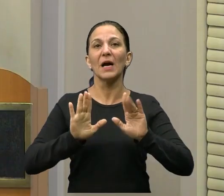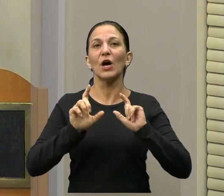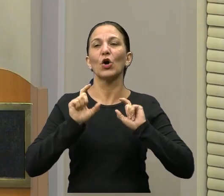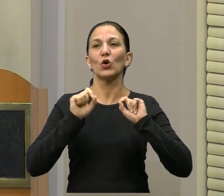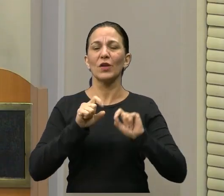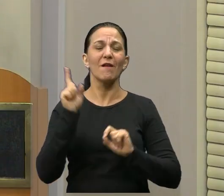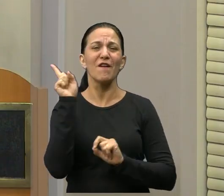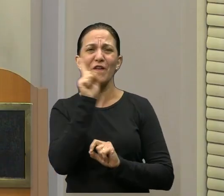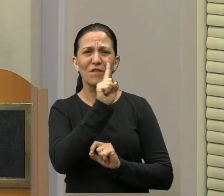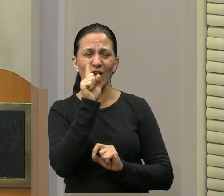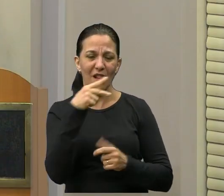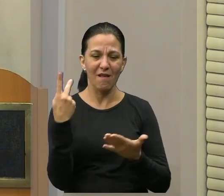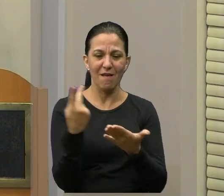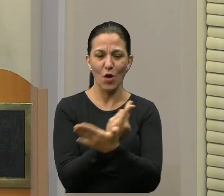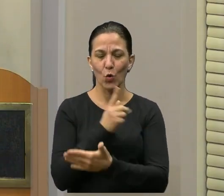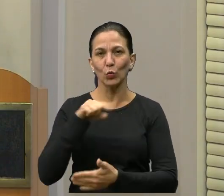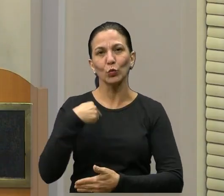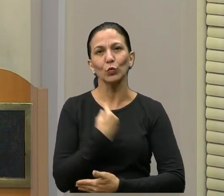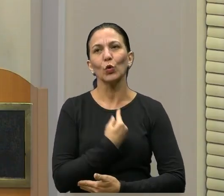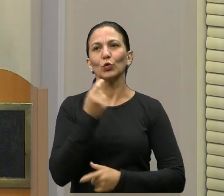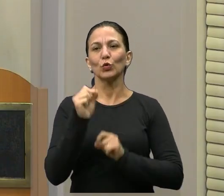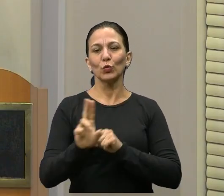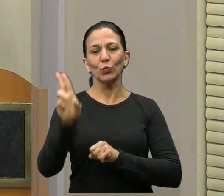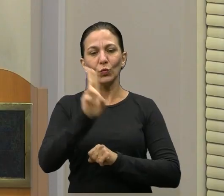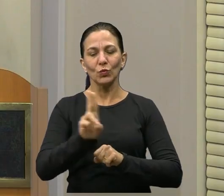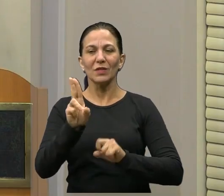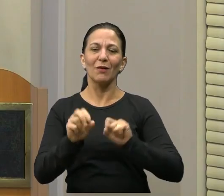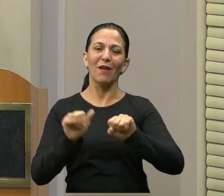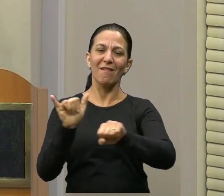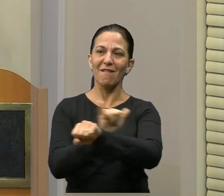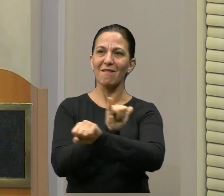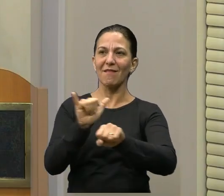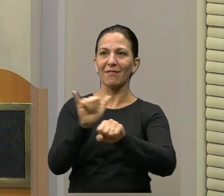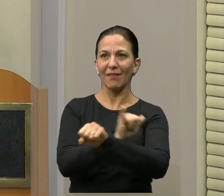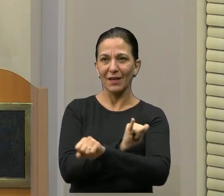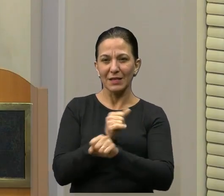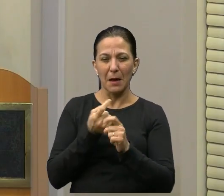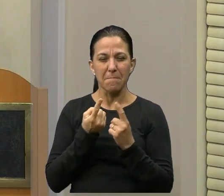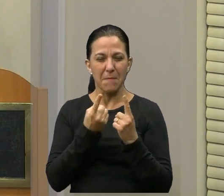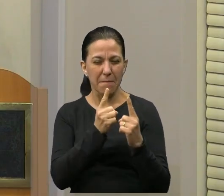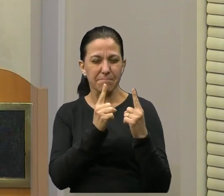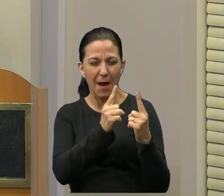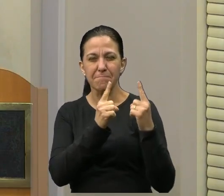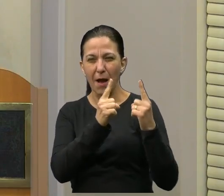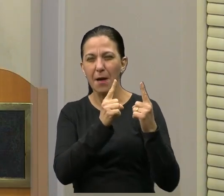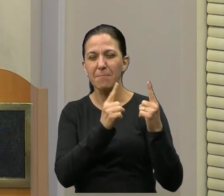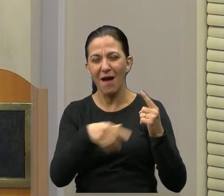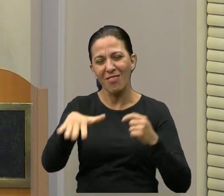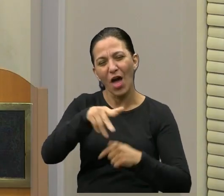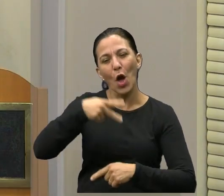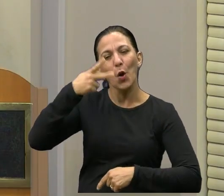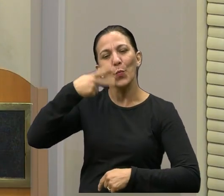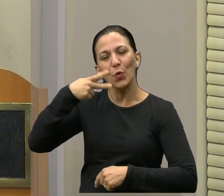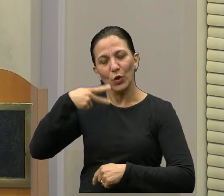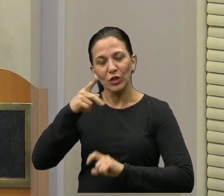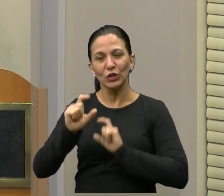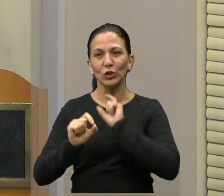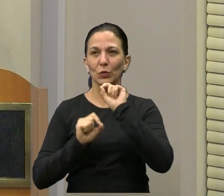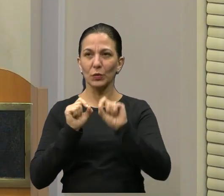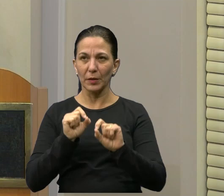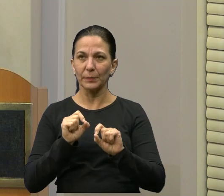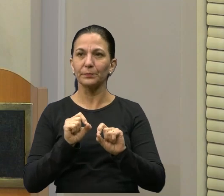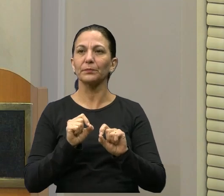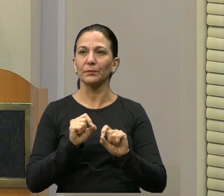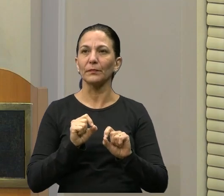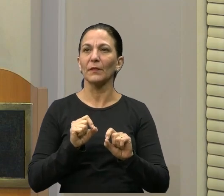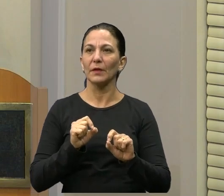são falhas, que as nossas falhas não sejam utilizadas como instrumentos de ações persecutórias de caráter político. Para concluir, presidente, eu